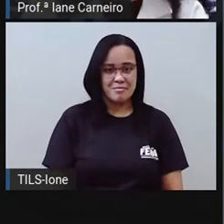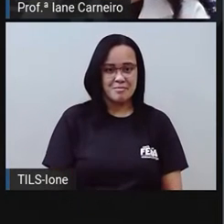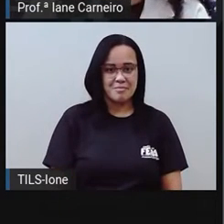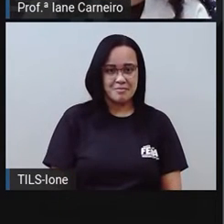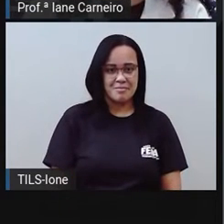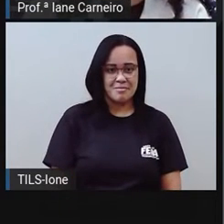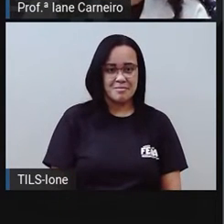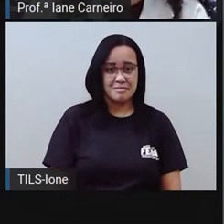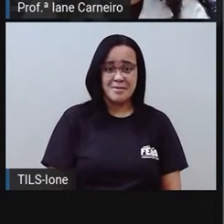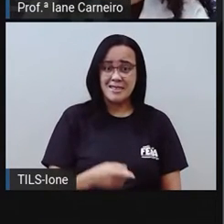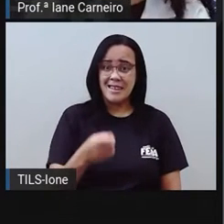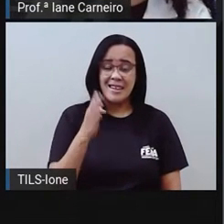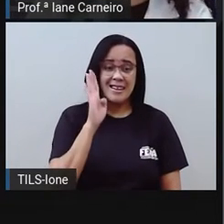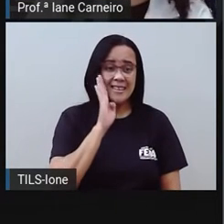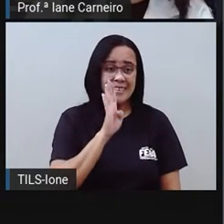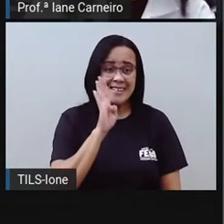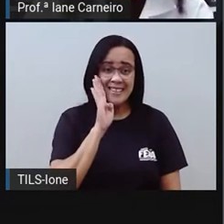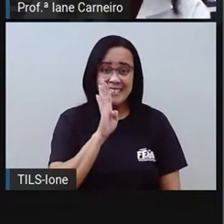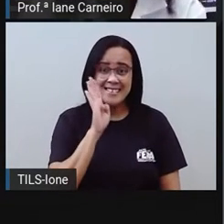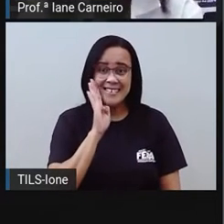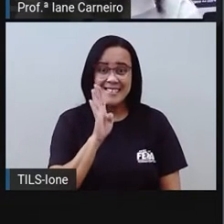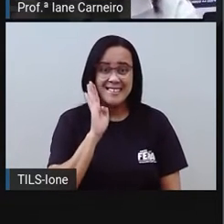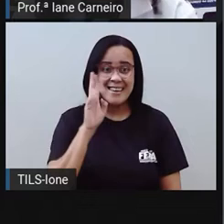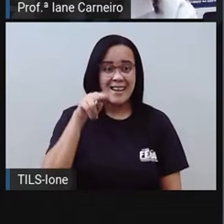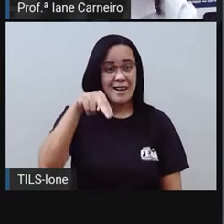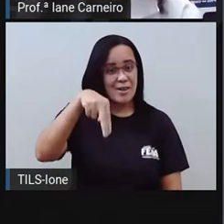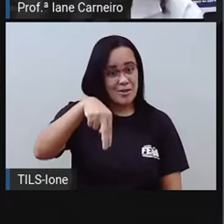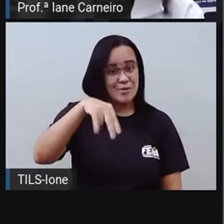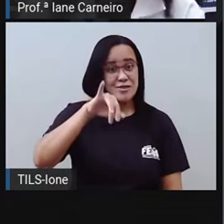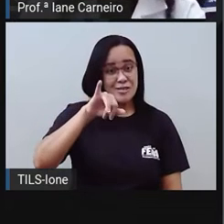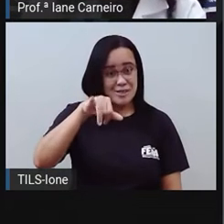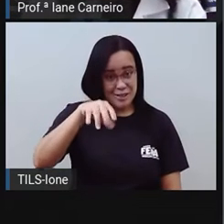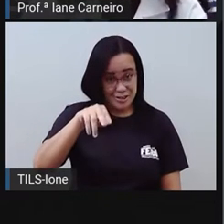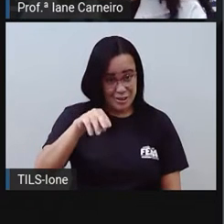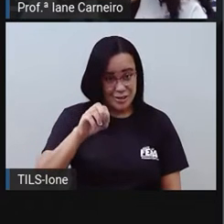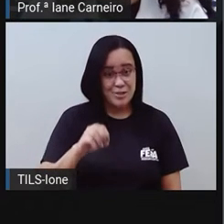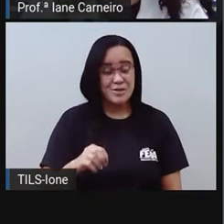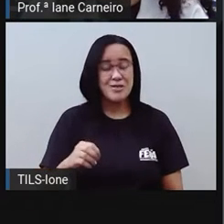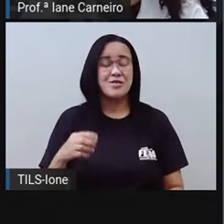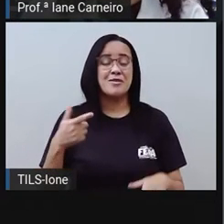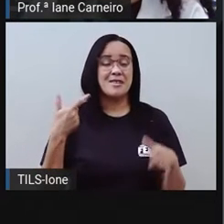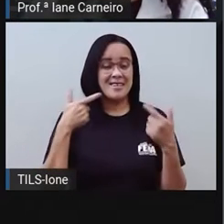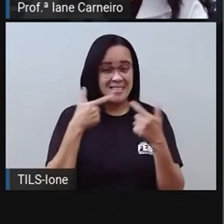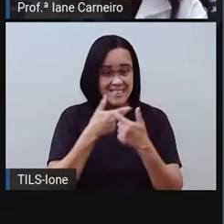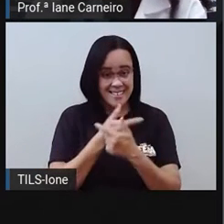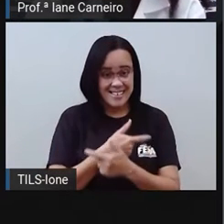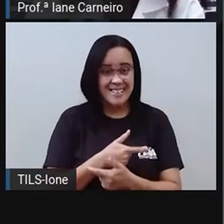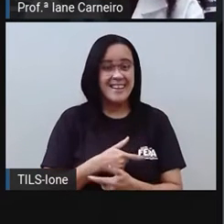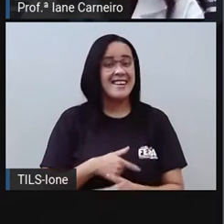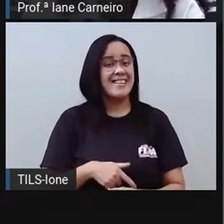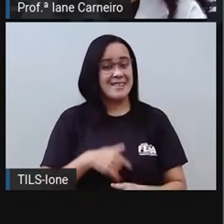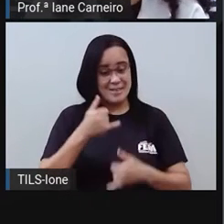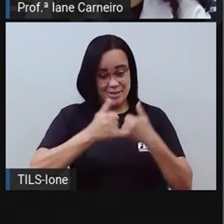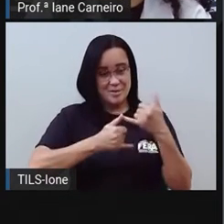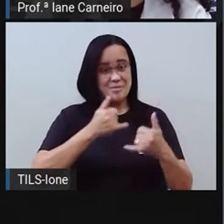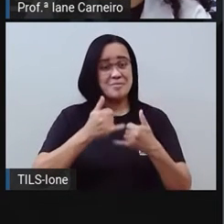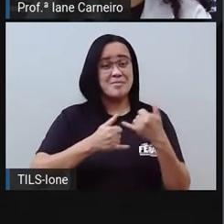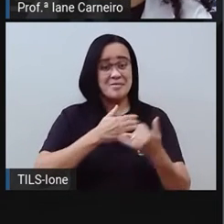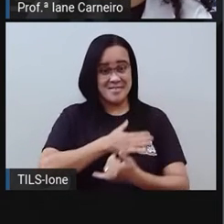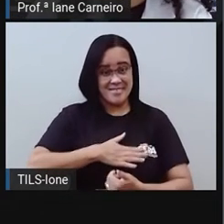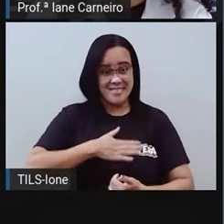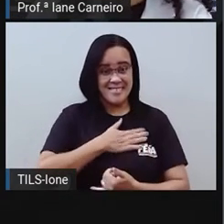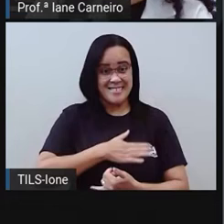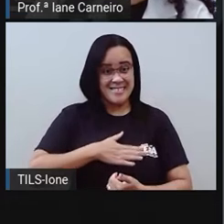Que cara legal era o Nino. Que garoto charmoso, bem-humorado. Nino ficou encantado com